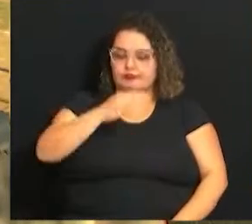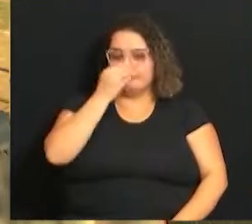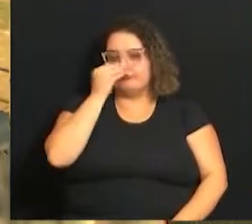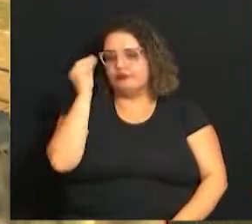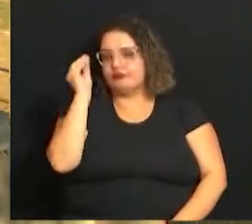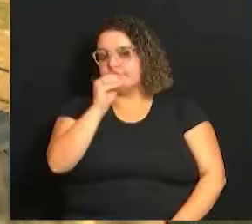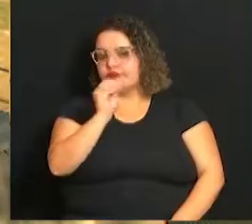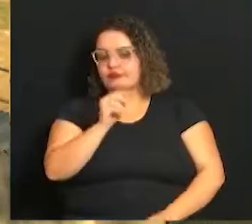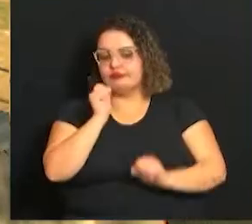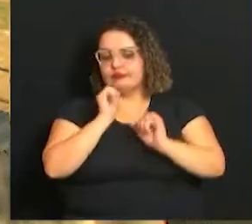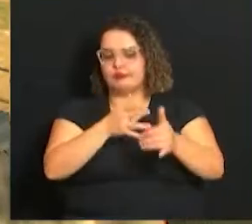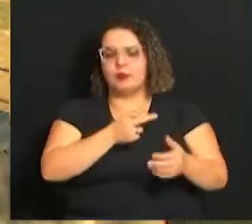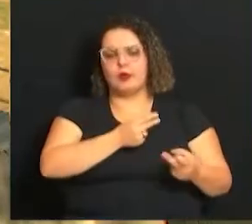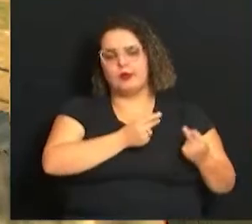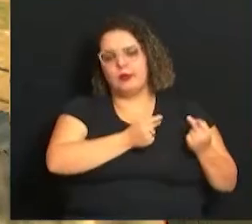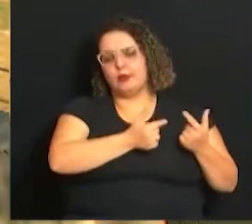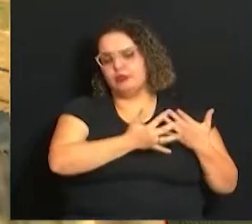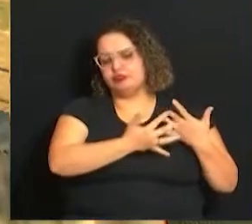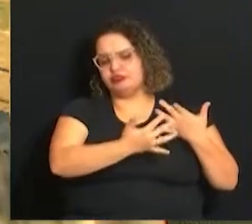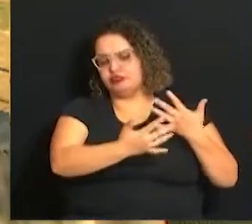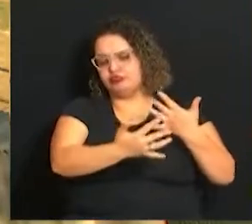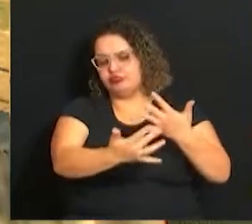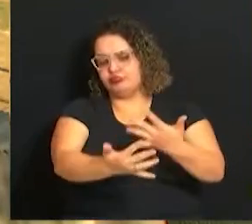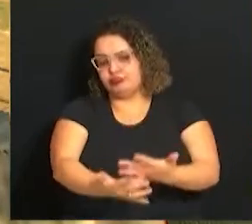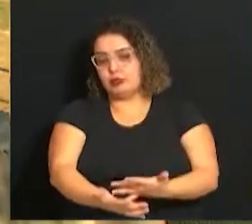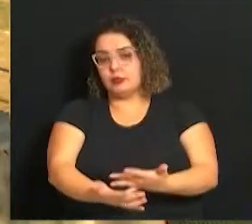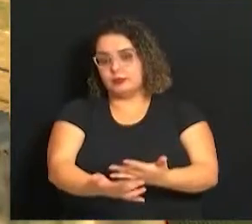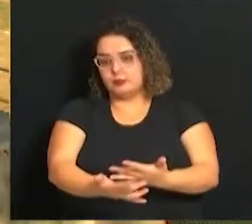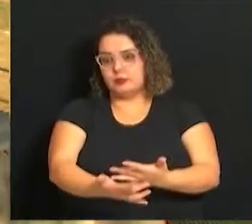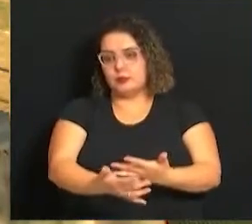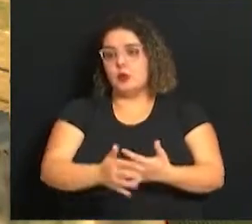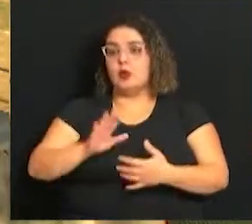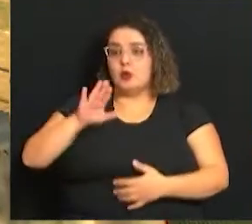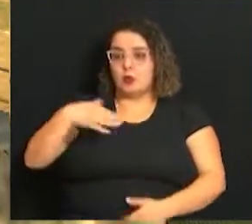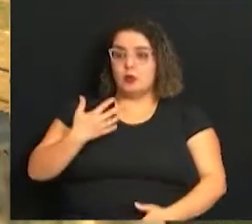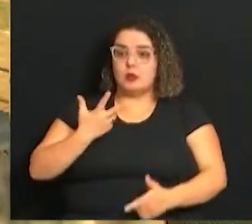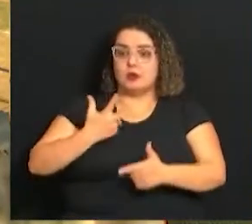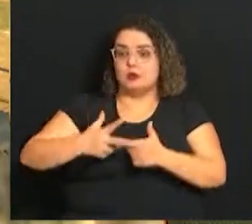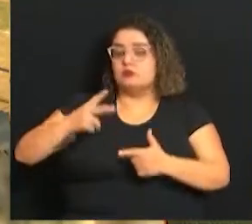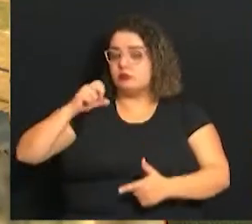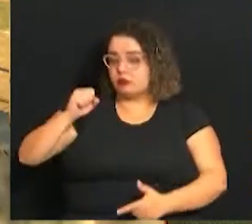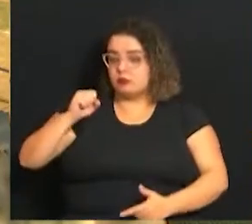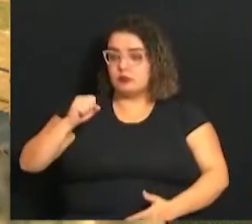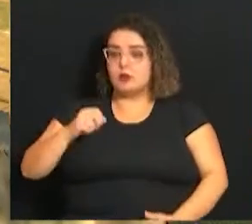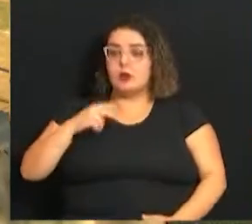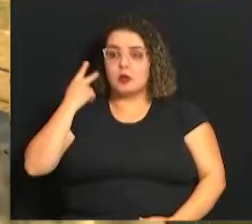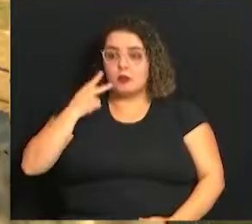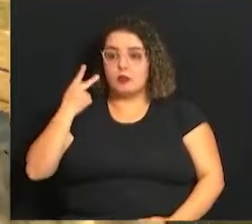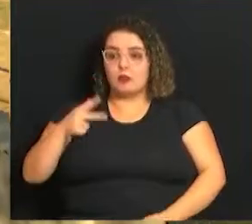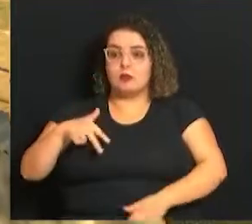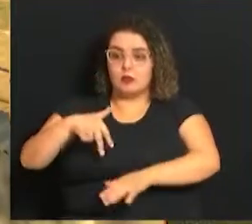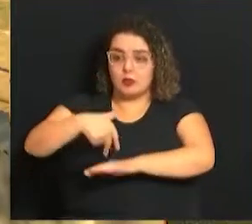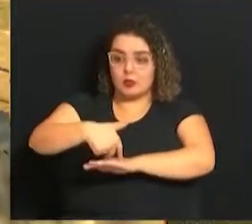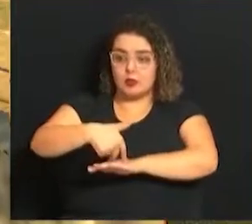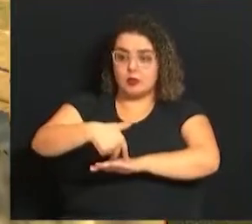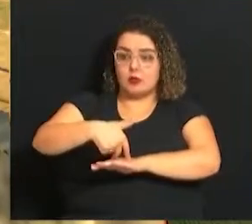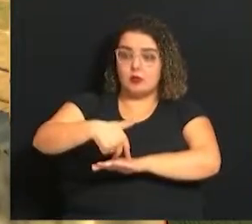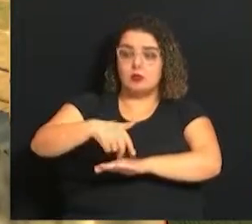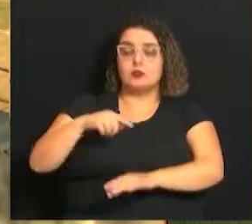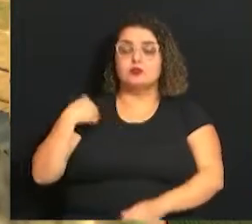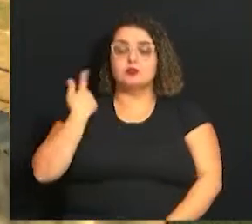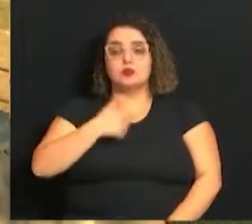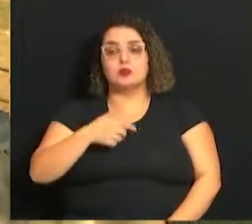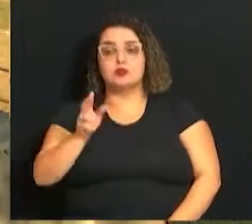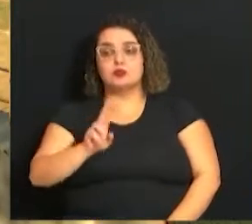e esse cenário de abandono ficou por muitos anos aqui então assim que eu ganhei como Vereador Né consegui